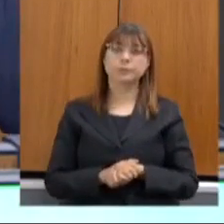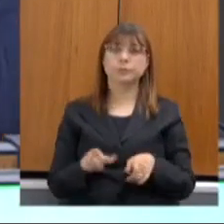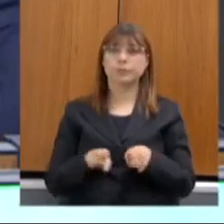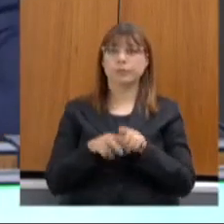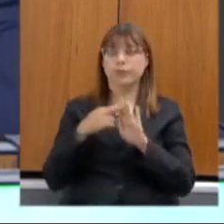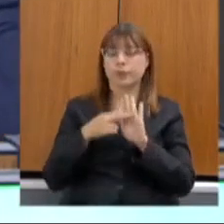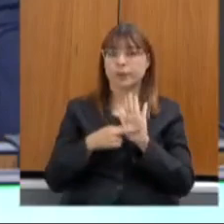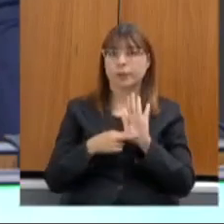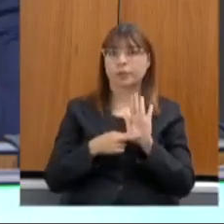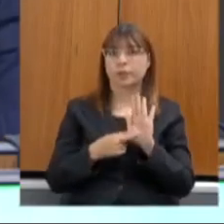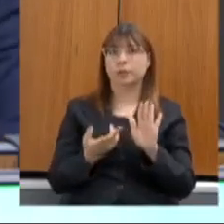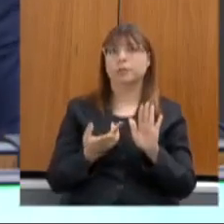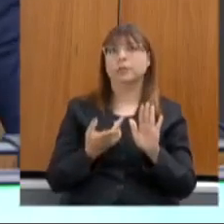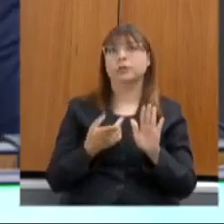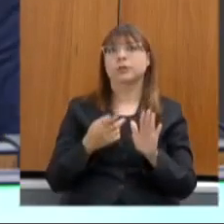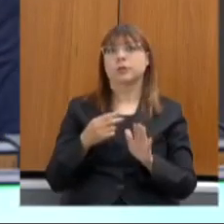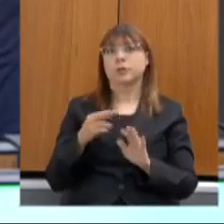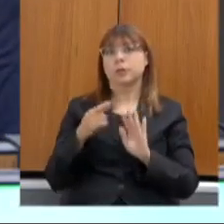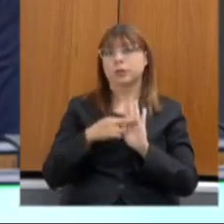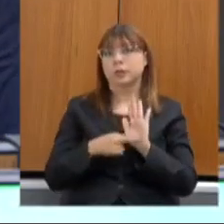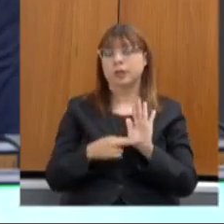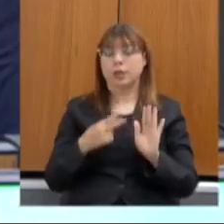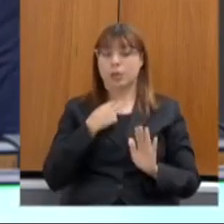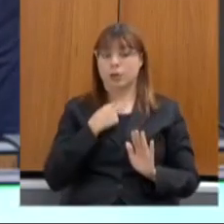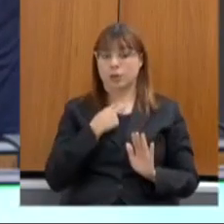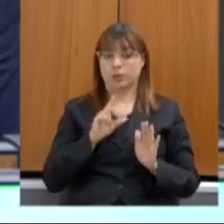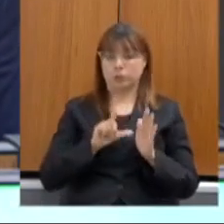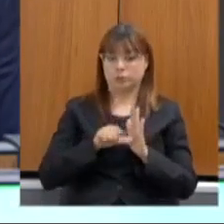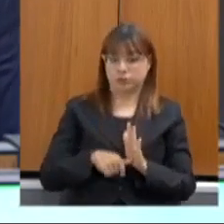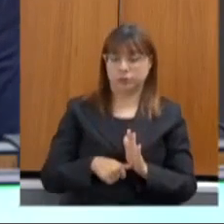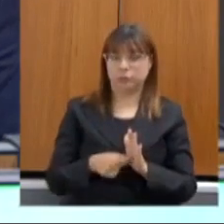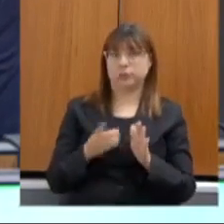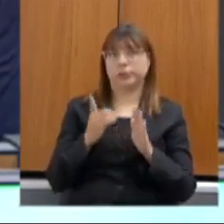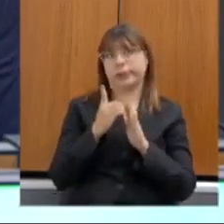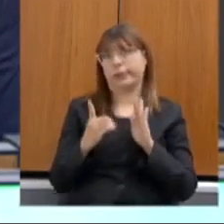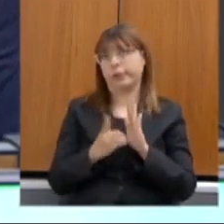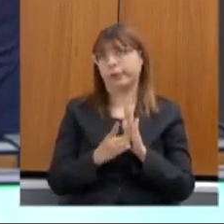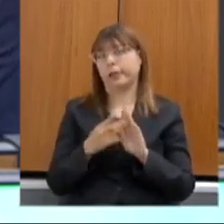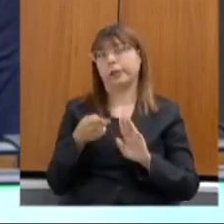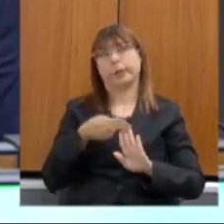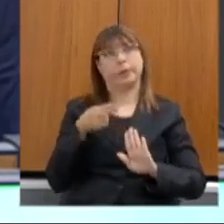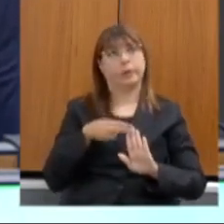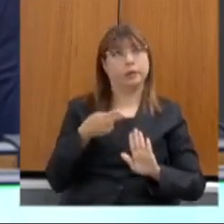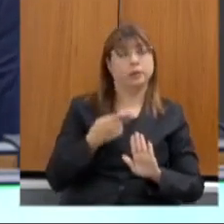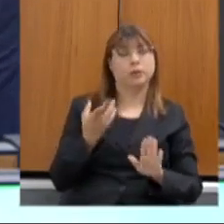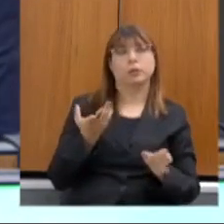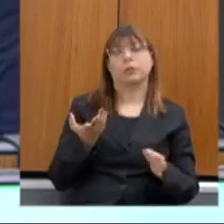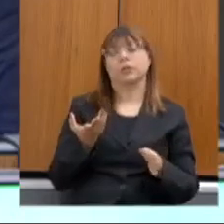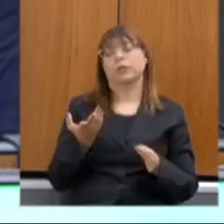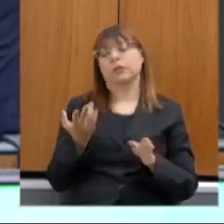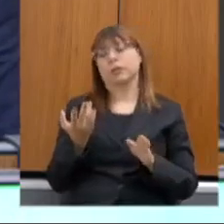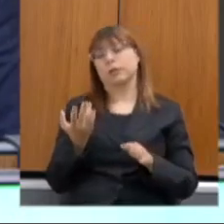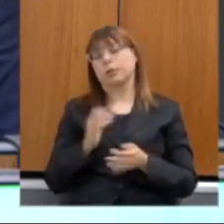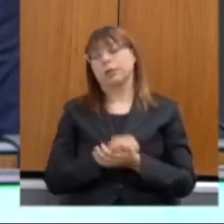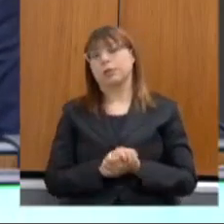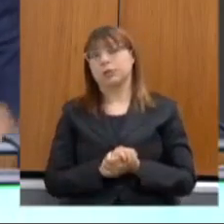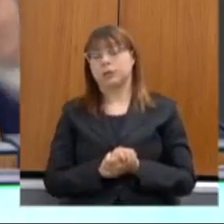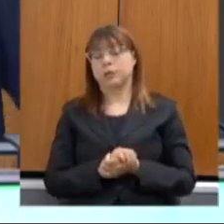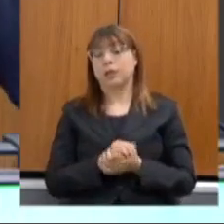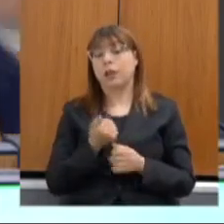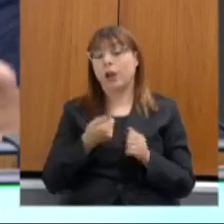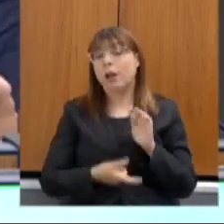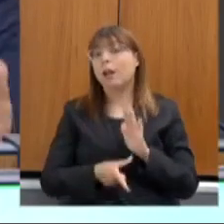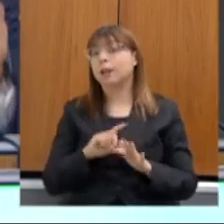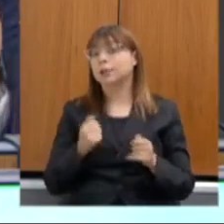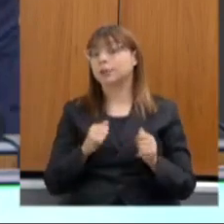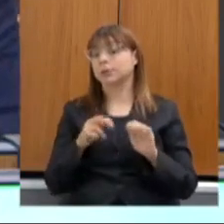nenhuma Norma poderá ser promulgada em nível de decreto portaria instrução normativa sem que